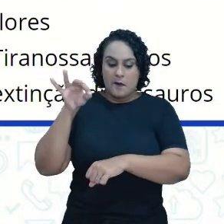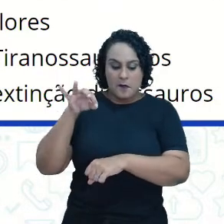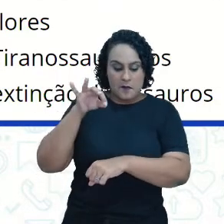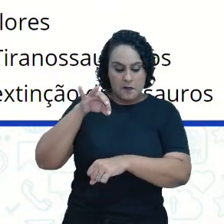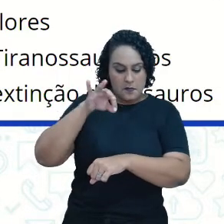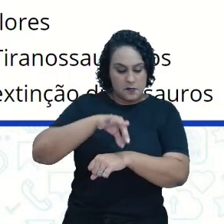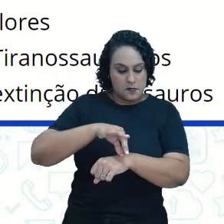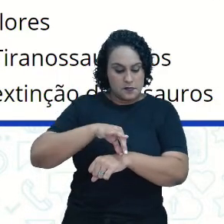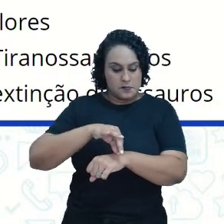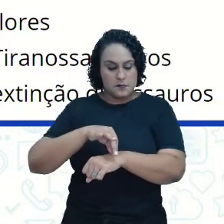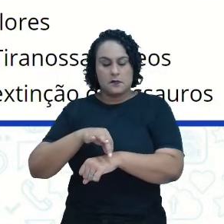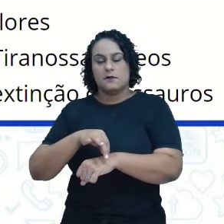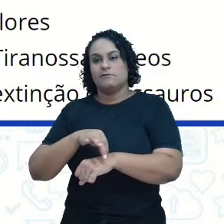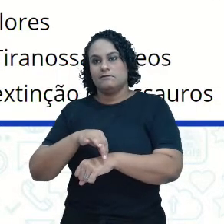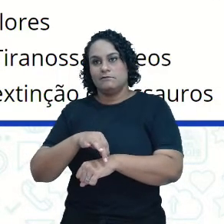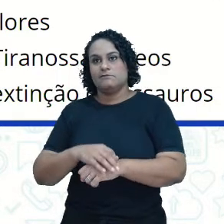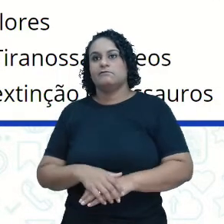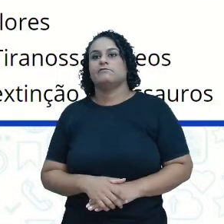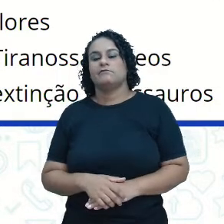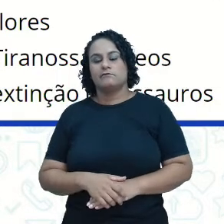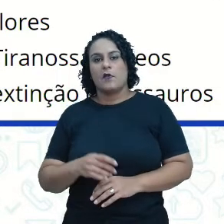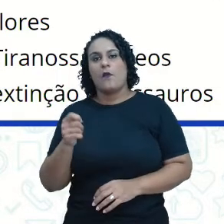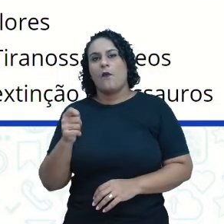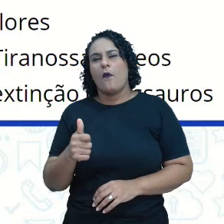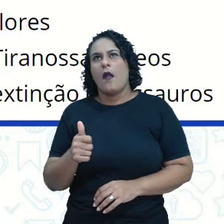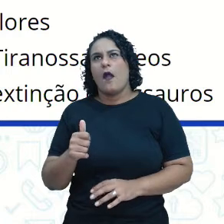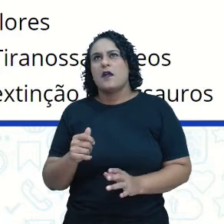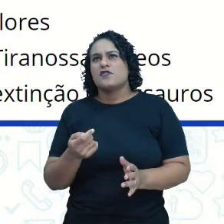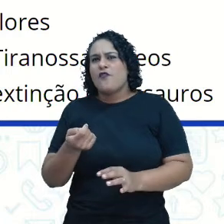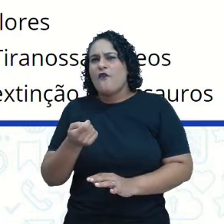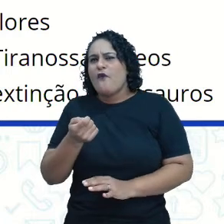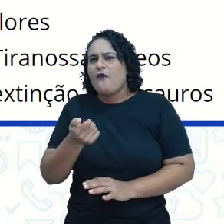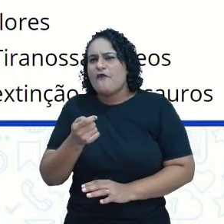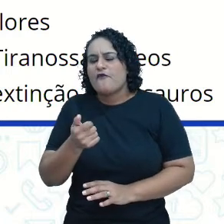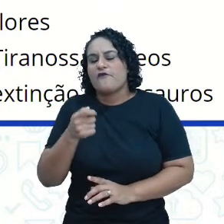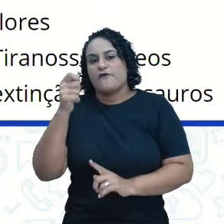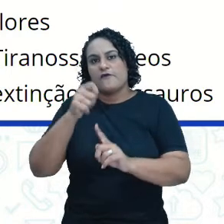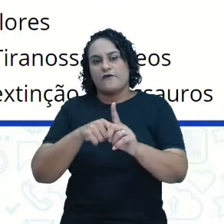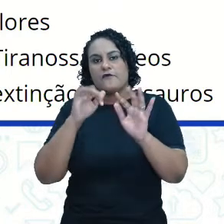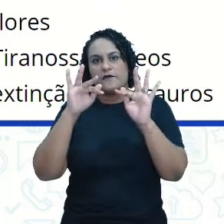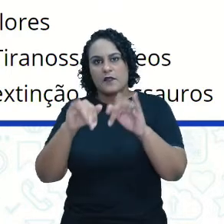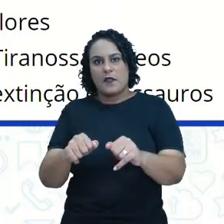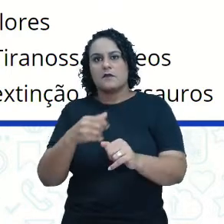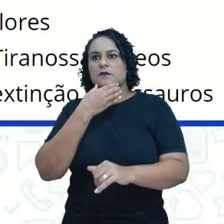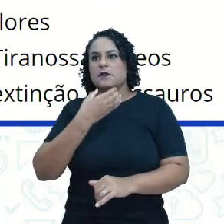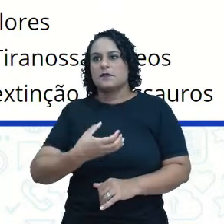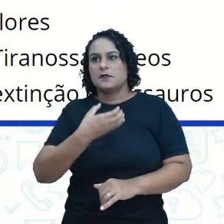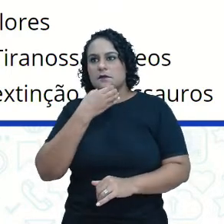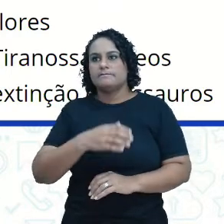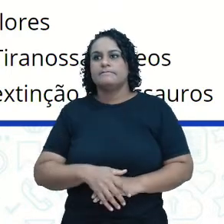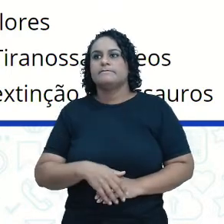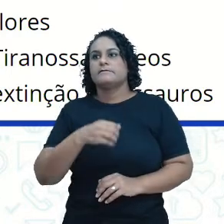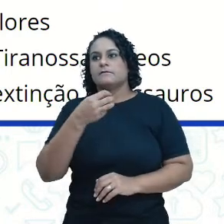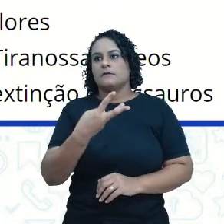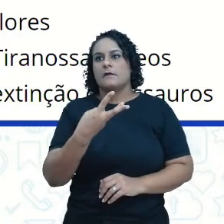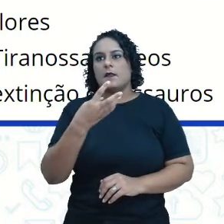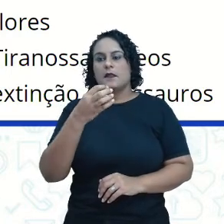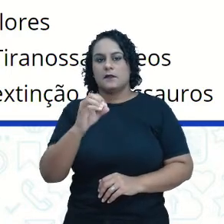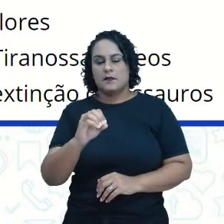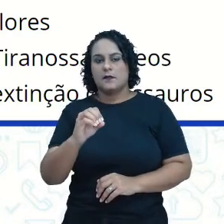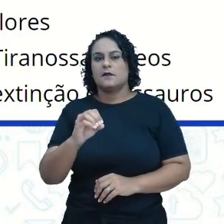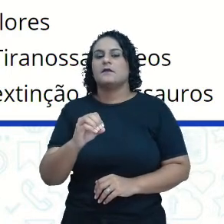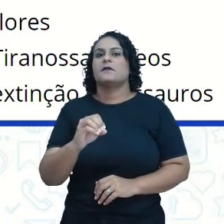aproximando dos últimos 10 dias de dezembro. Até que no dia 30 de dezembro, a extinção dos